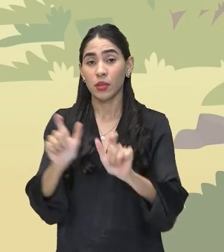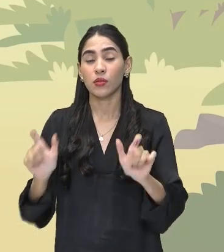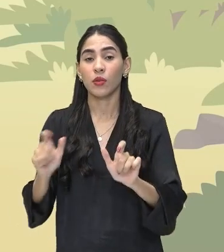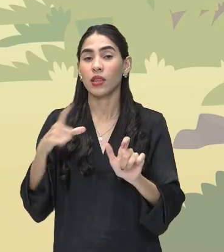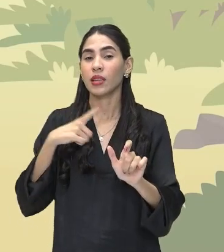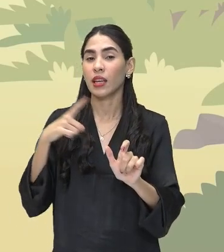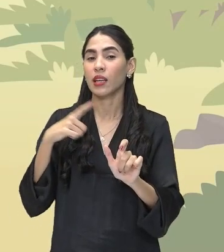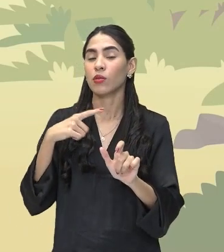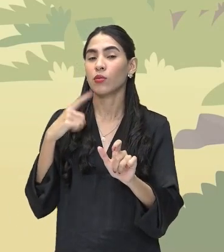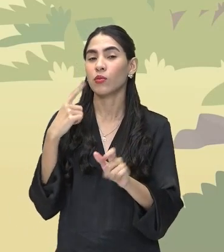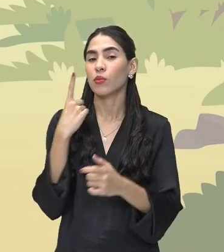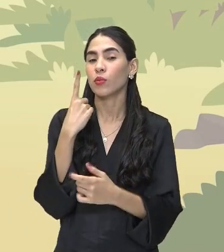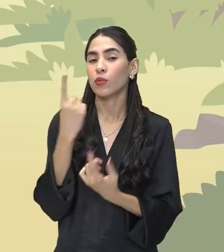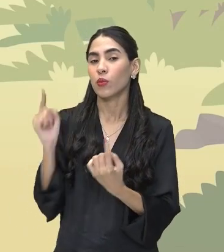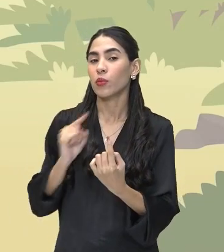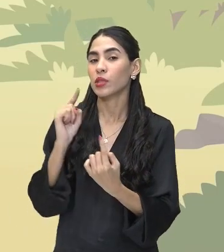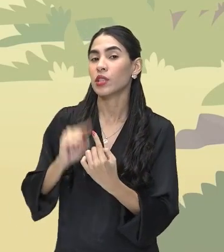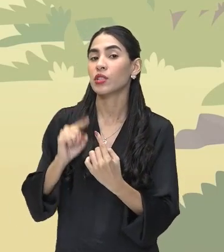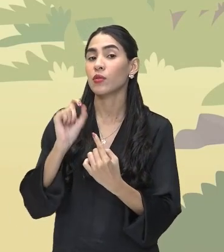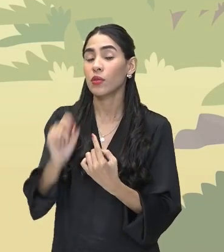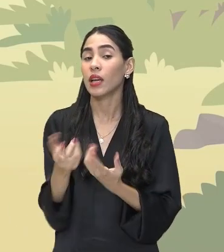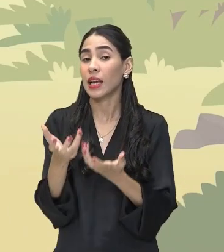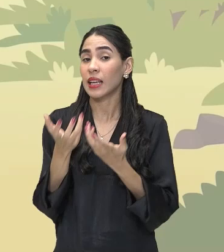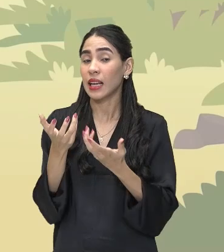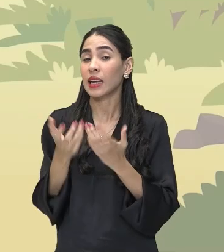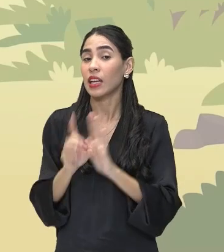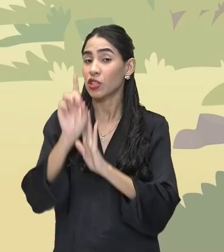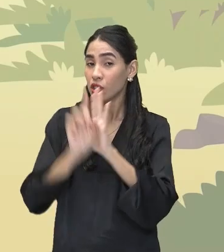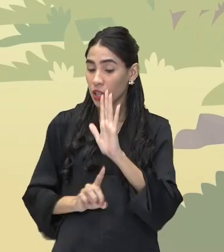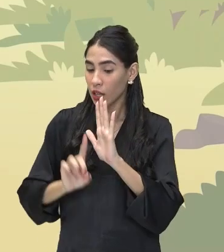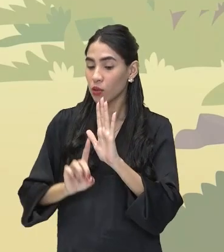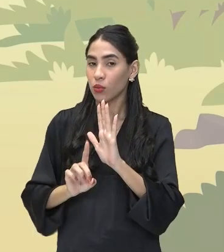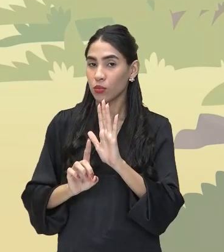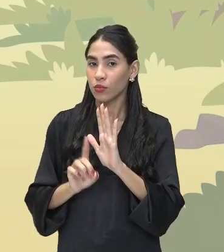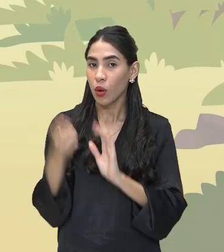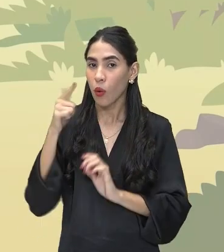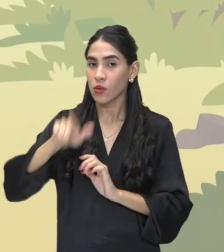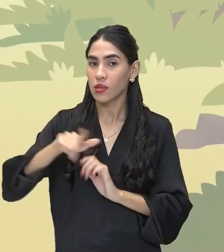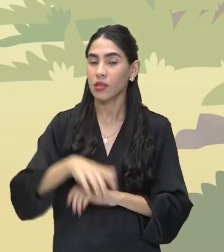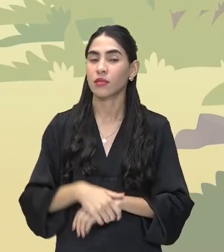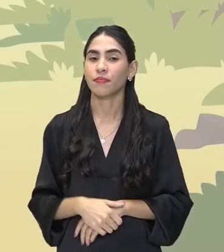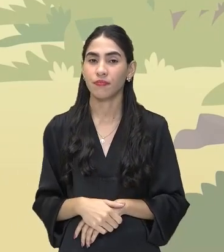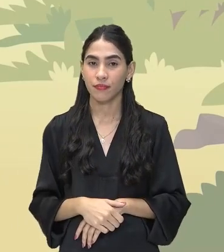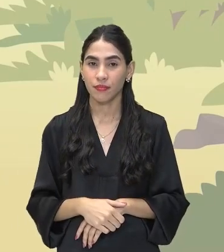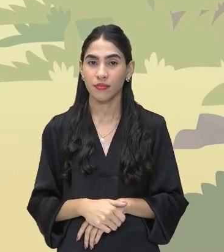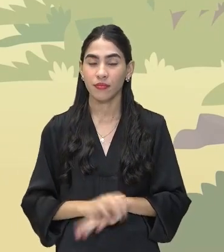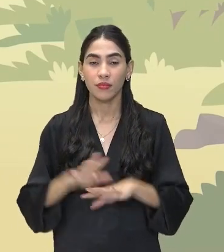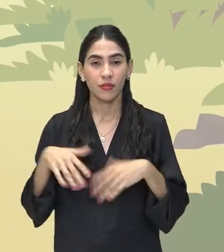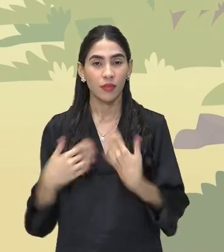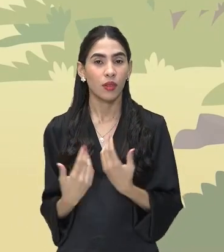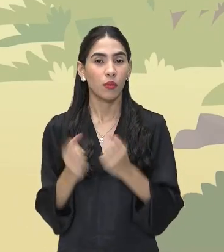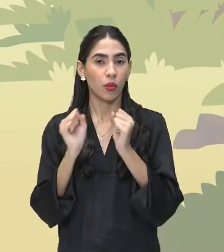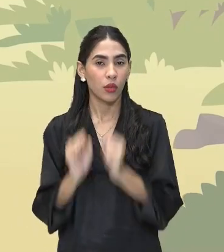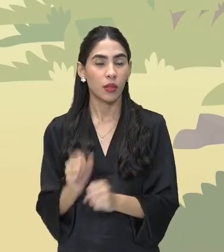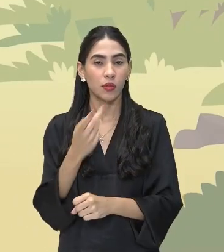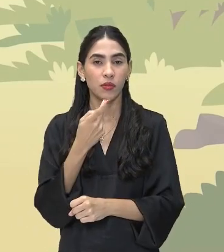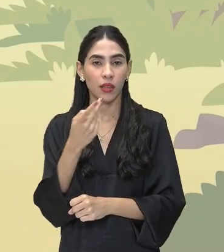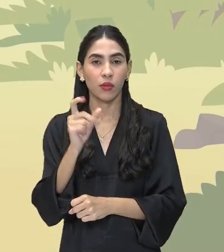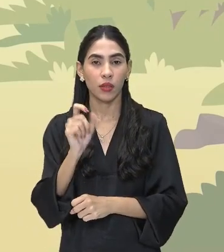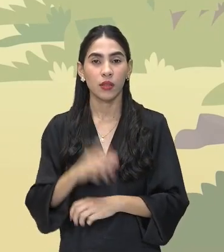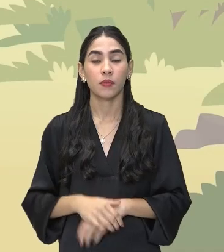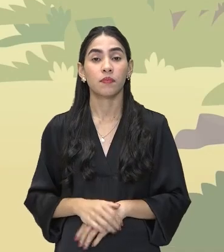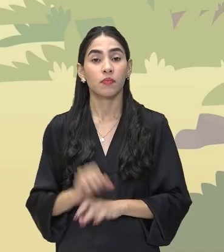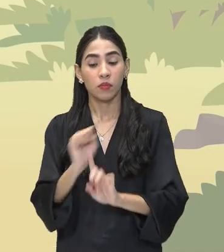de fazer valer os seus direitos, isto é, as suas demandas, né? Então, podemos dizer que os